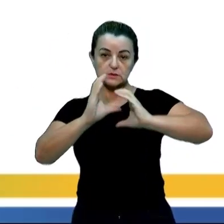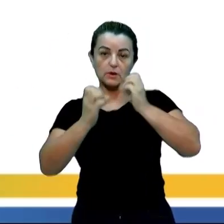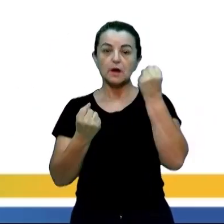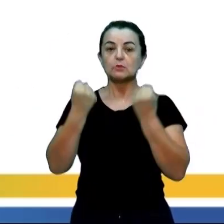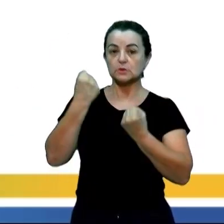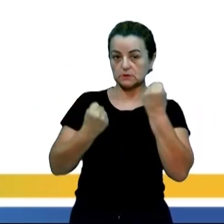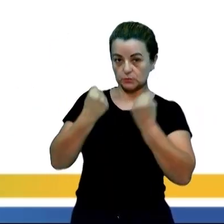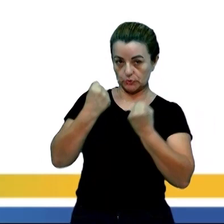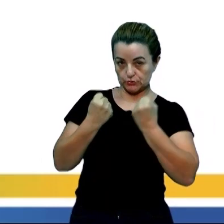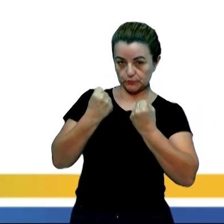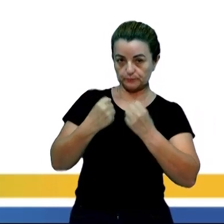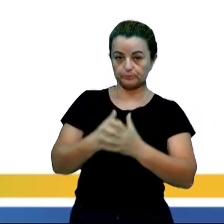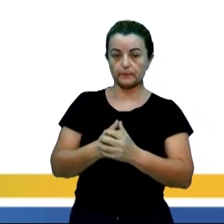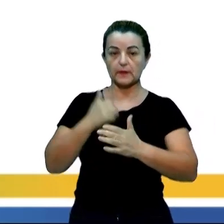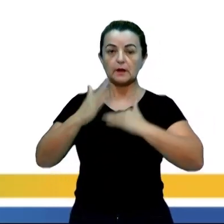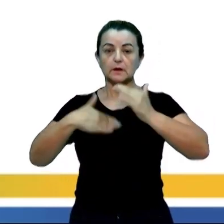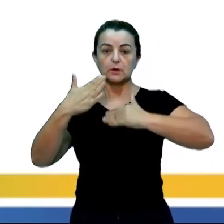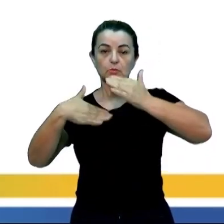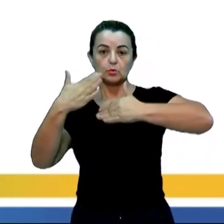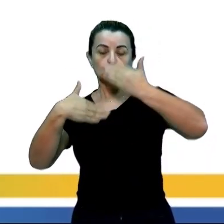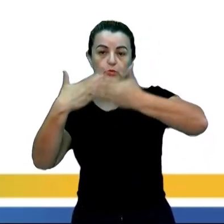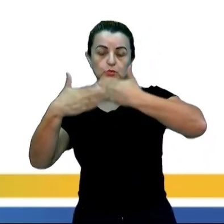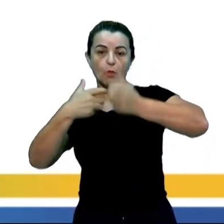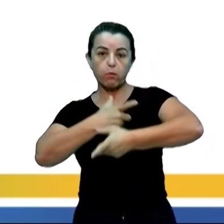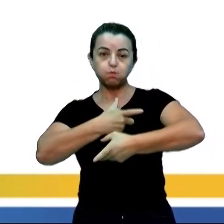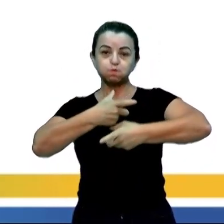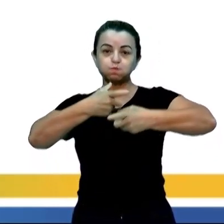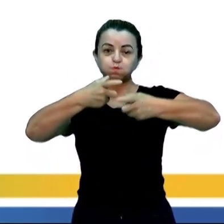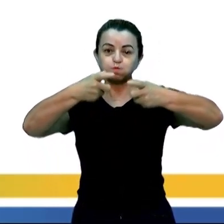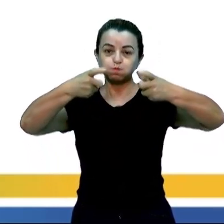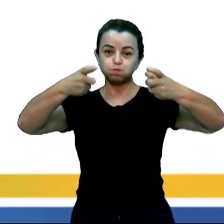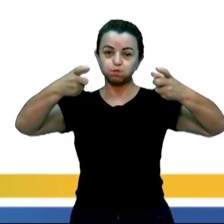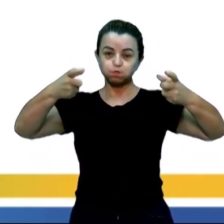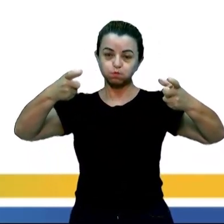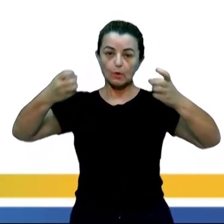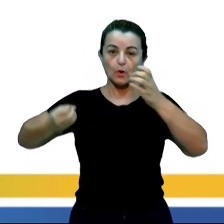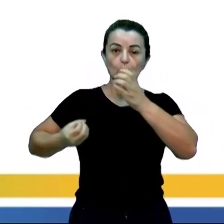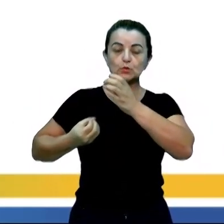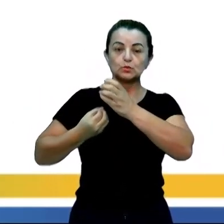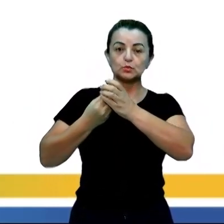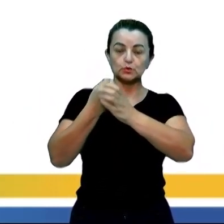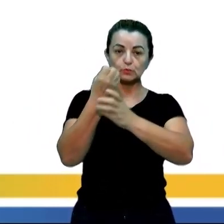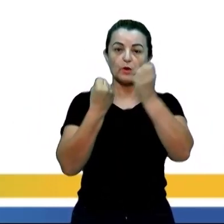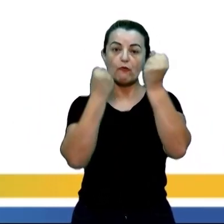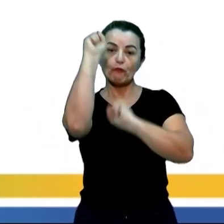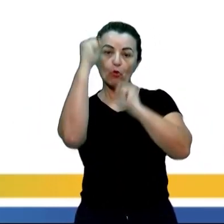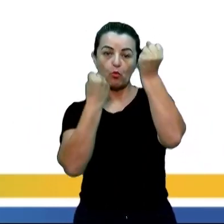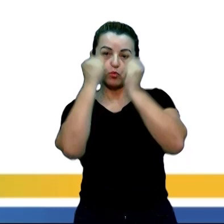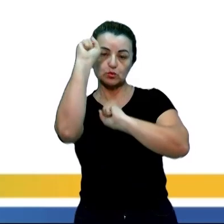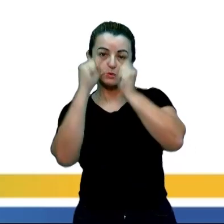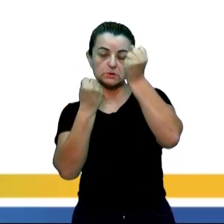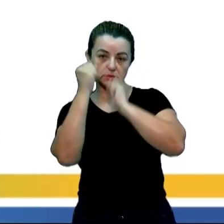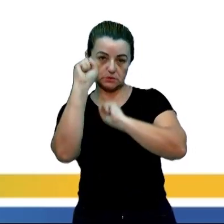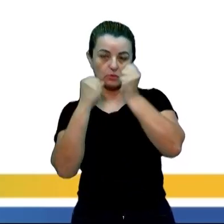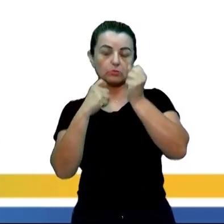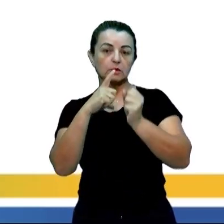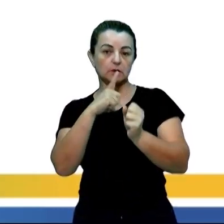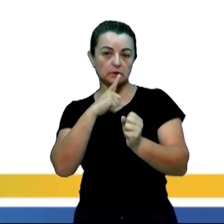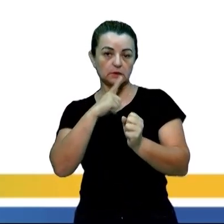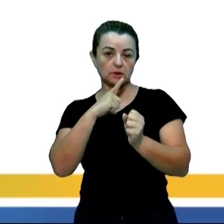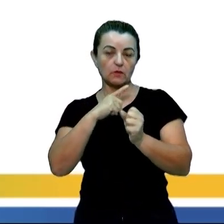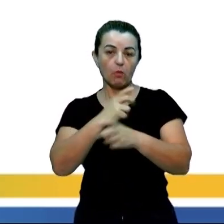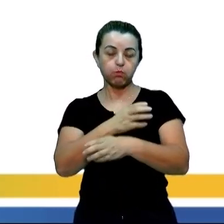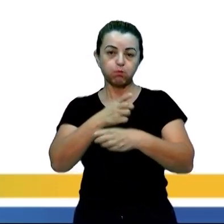transportes. Esse processo se intensificou com o advento da terceira revolução industrial, em que se observou um aumento